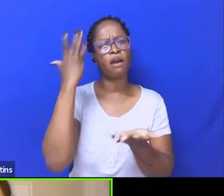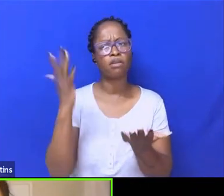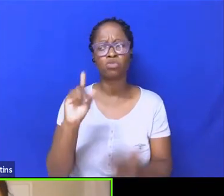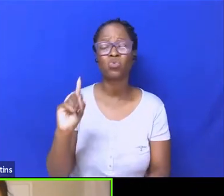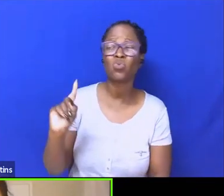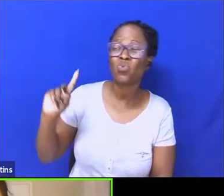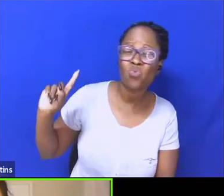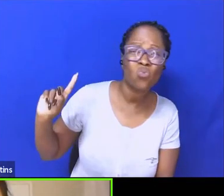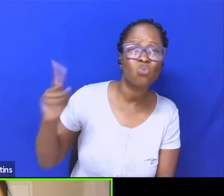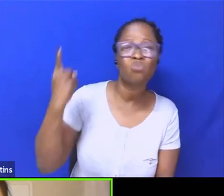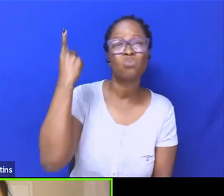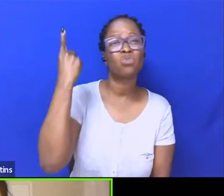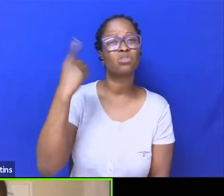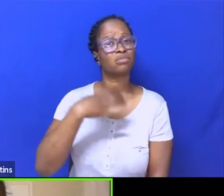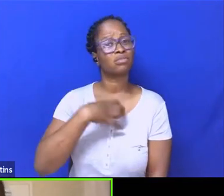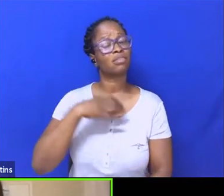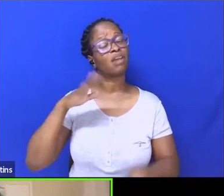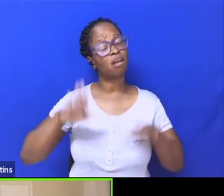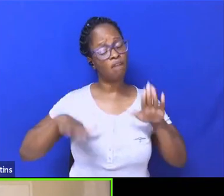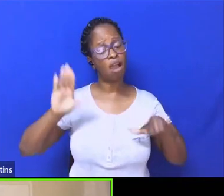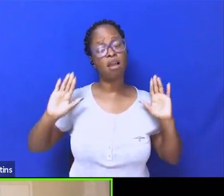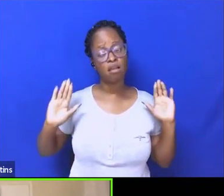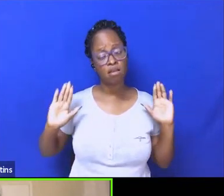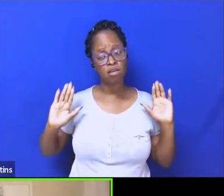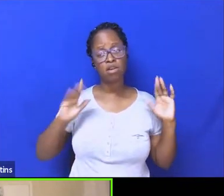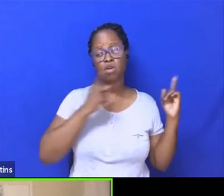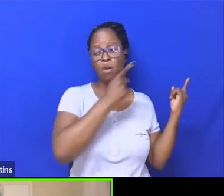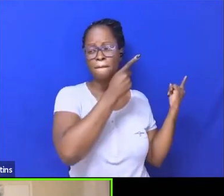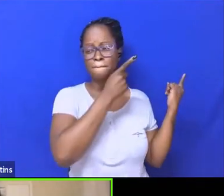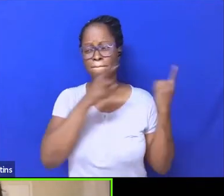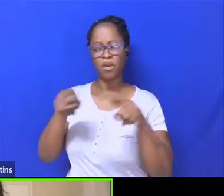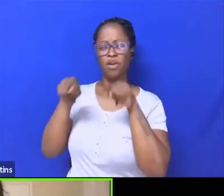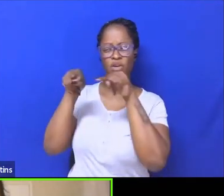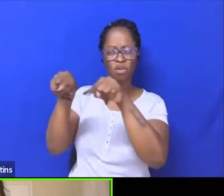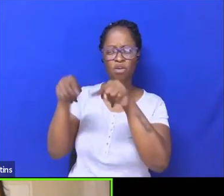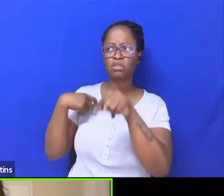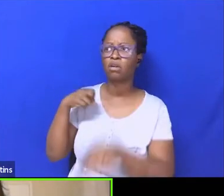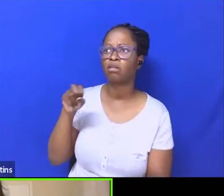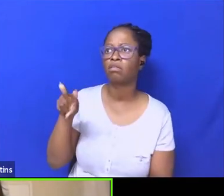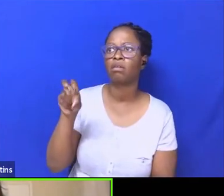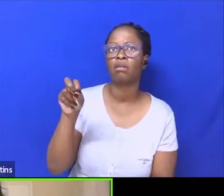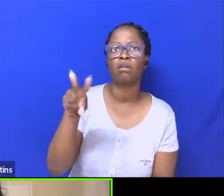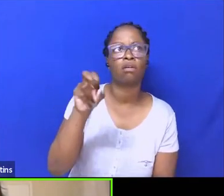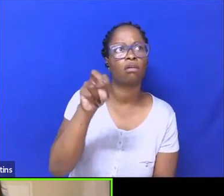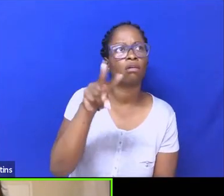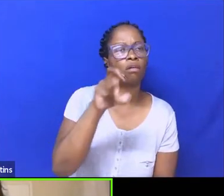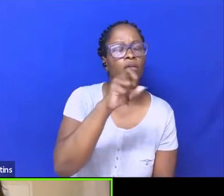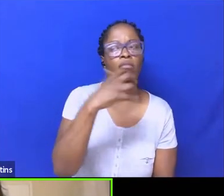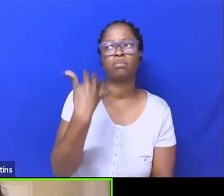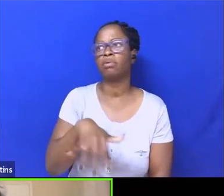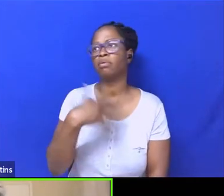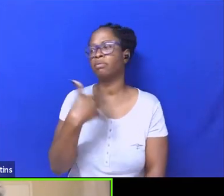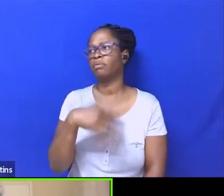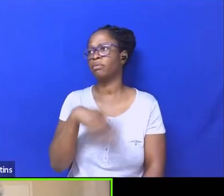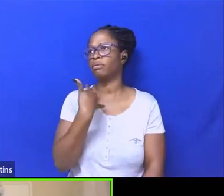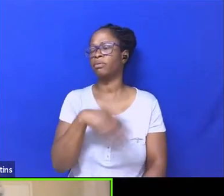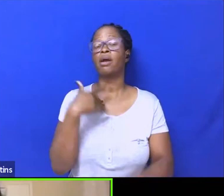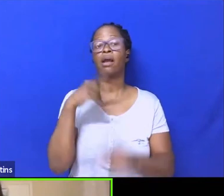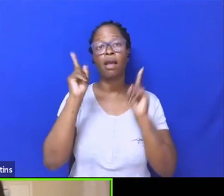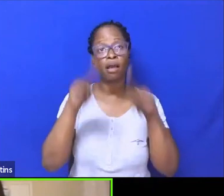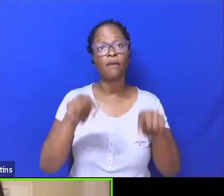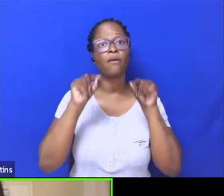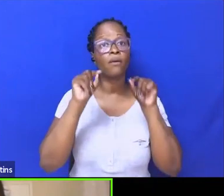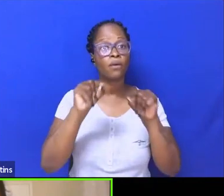combatir a desesperança que eu encontrei foi o movimento feminista foi precisamente que existimos que estamos que